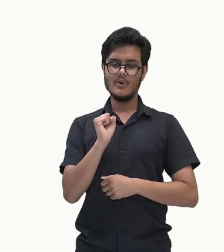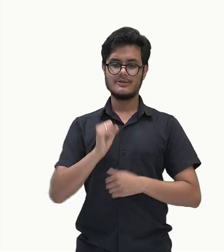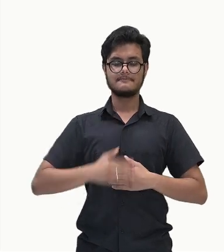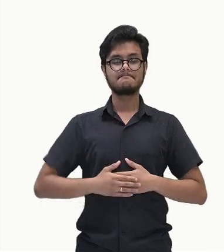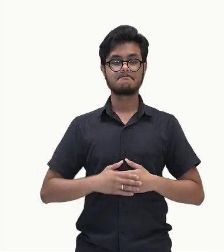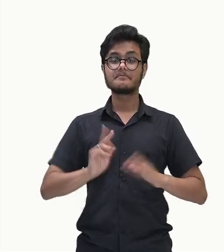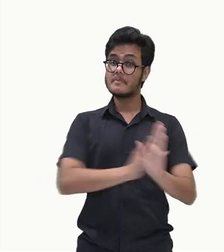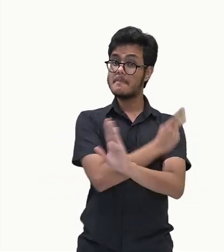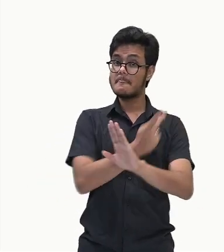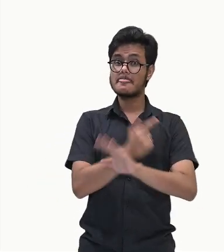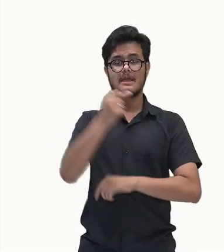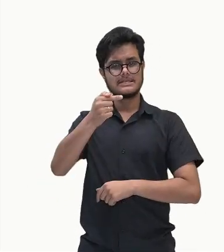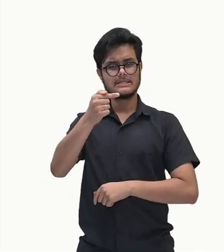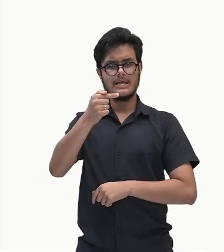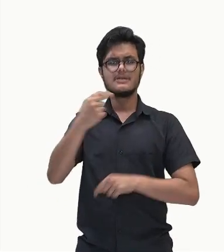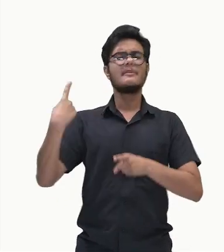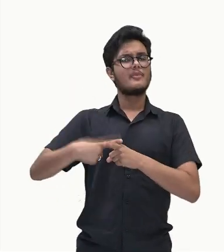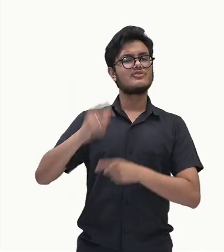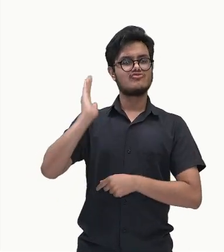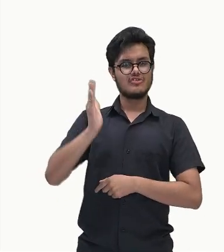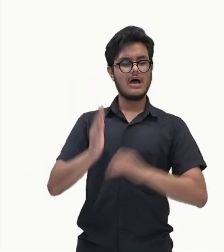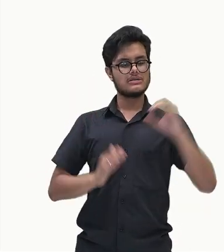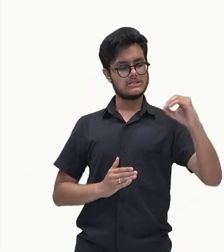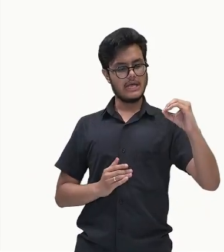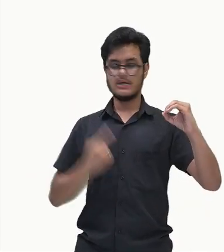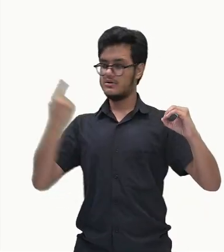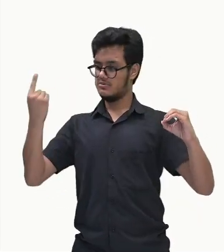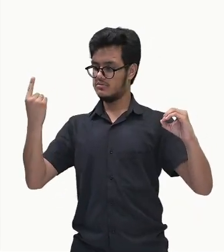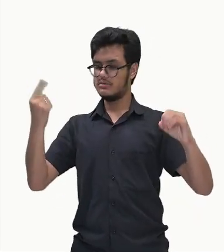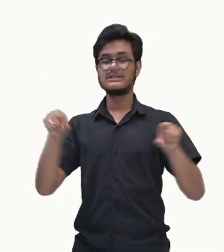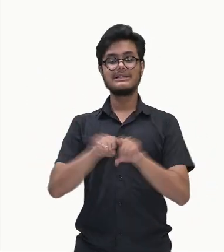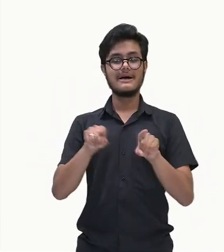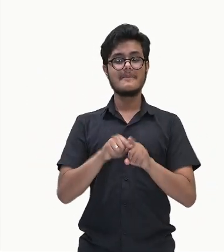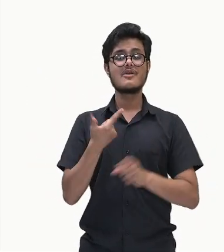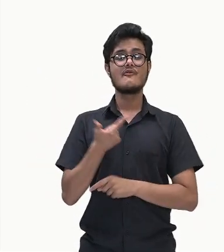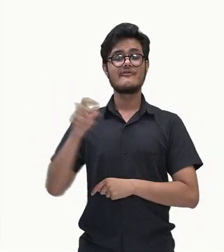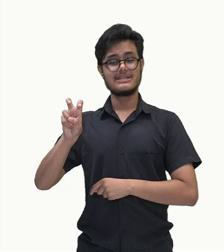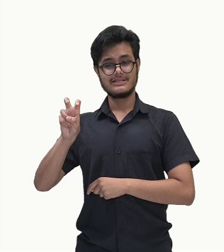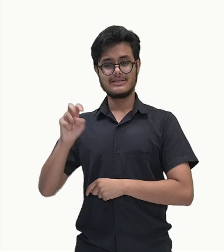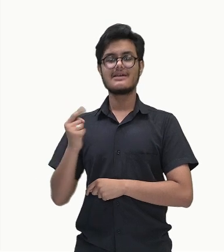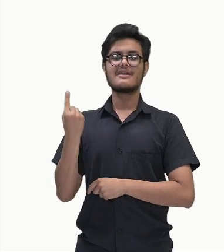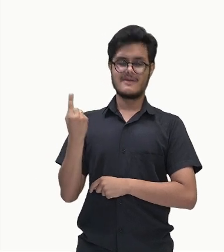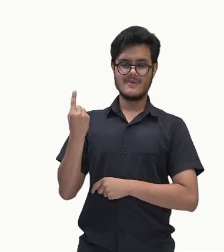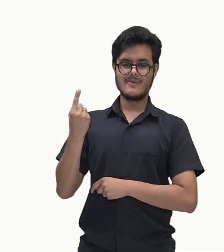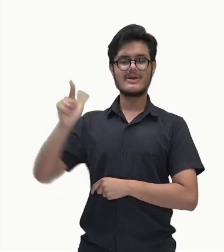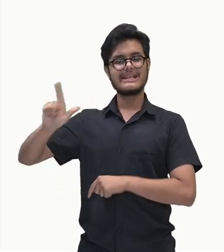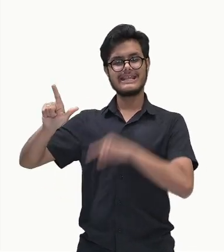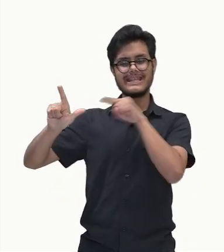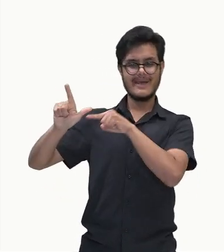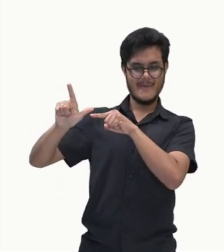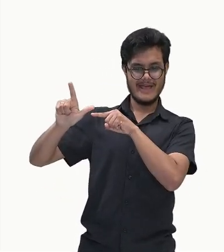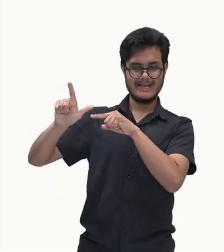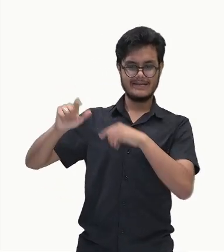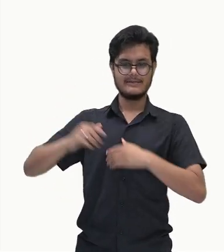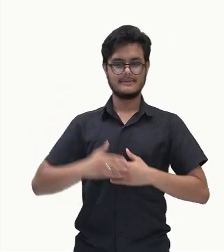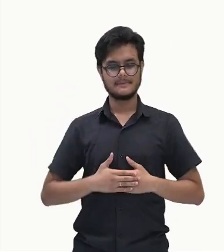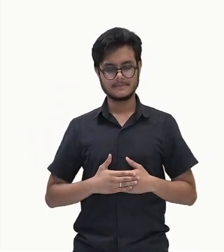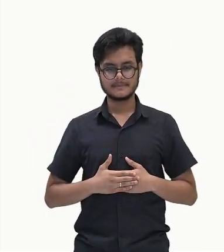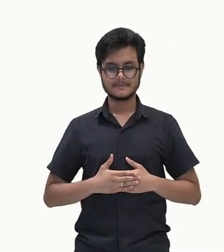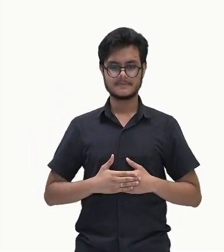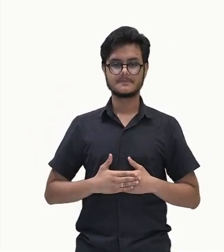opção vamos ter sete porque porque já usamos o zero e um e já usamos um já usamos um aqui no primeiro